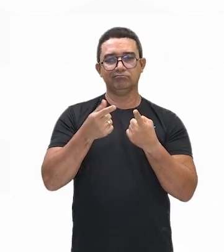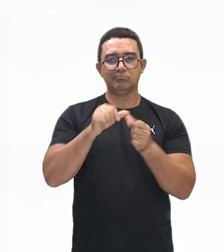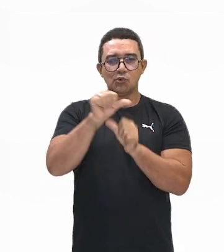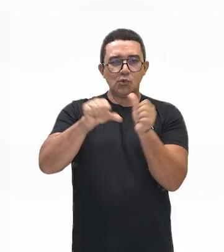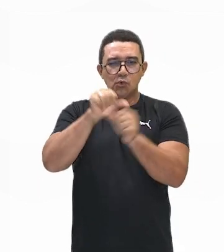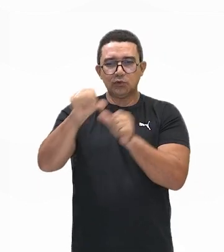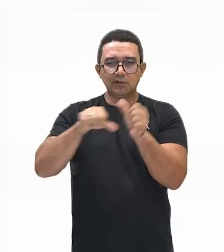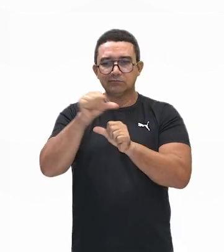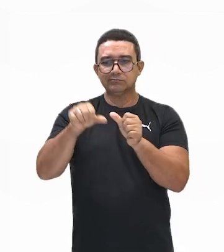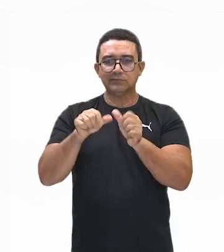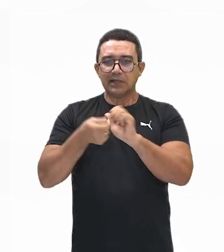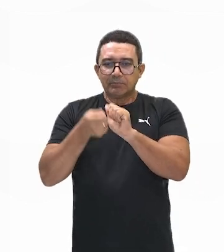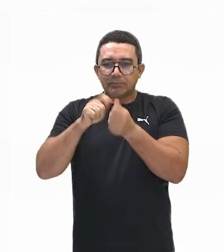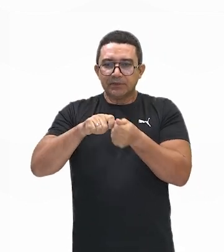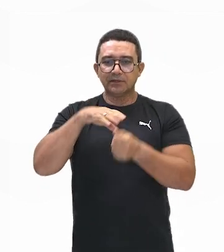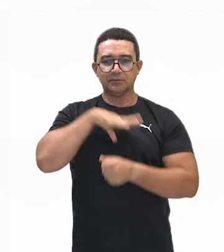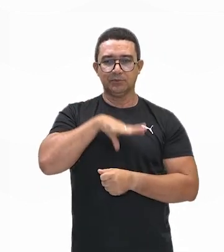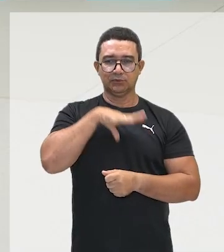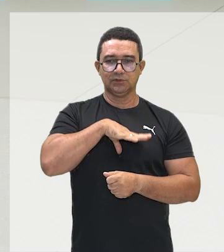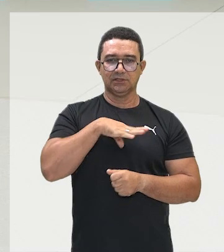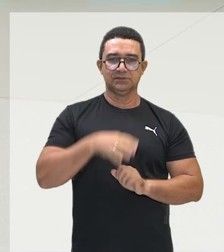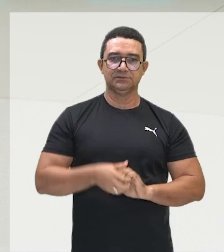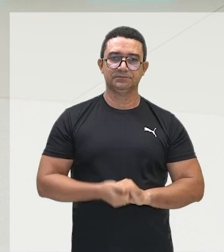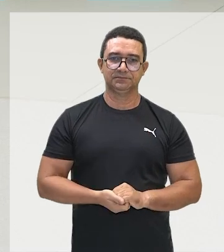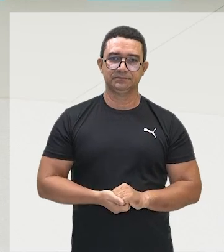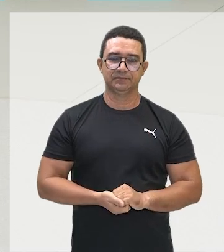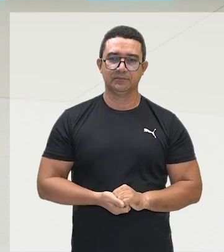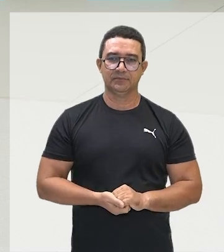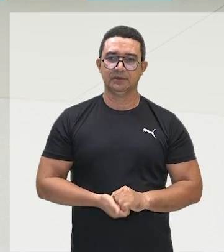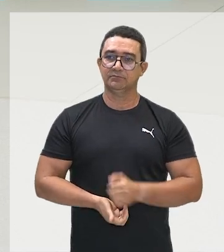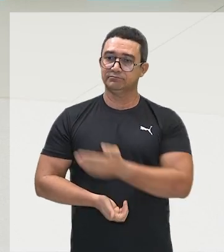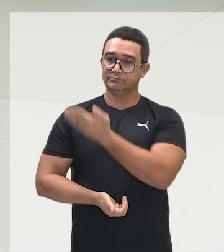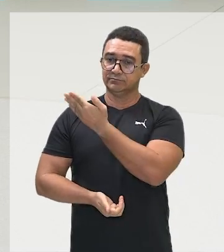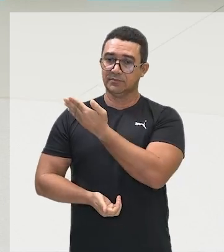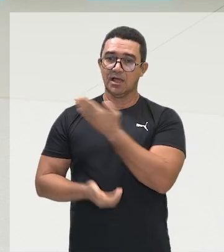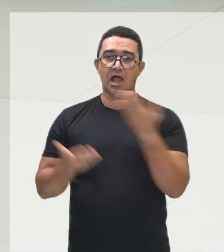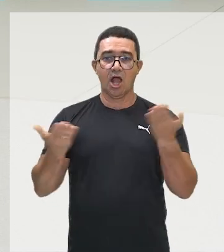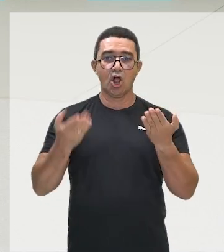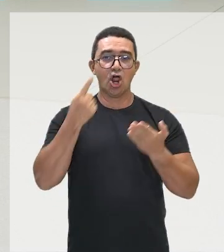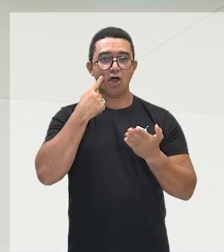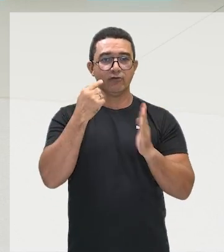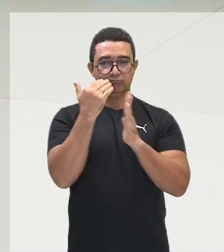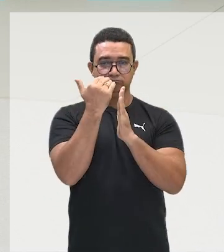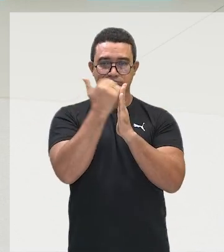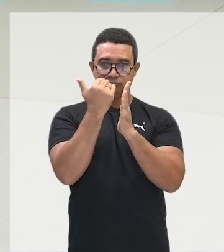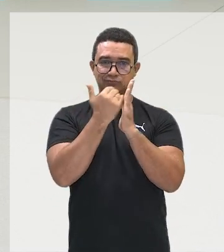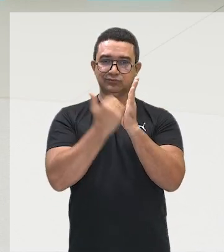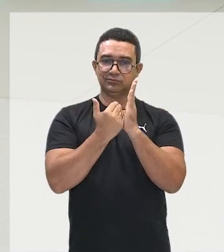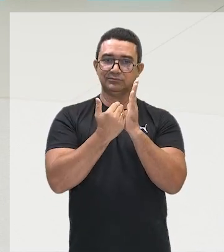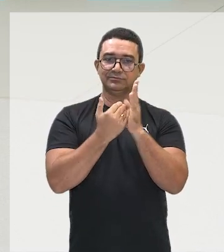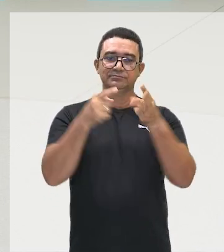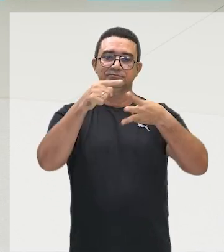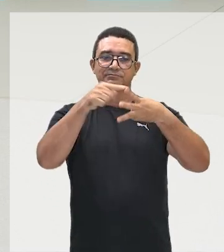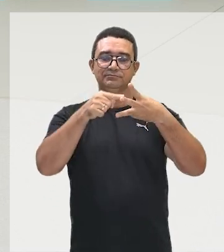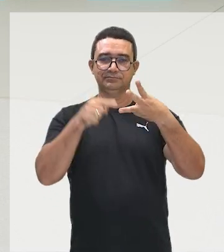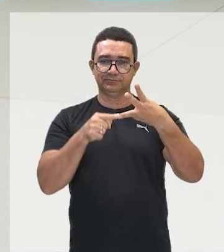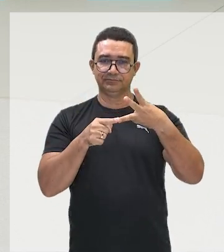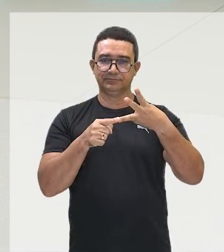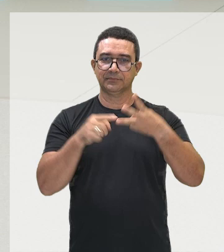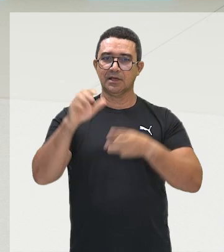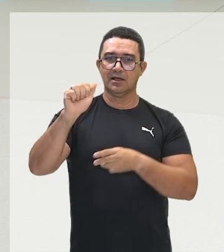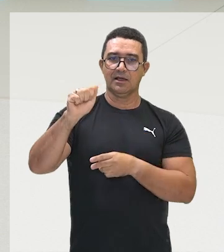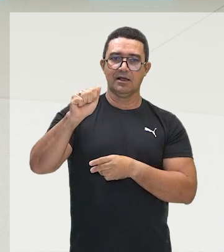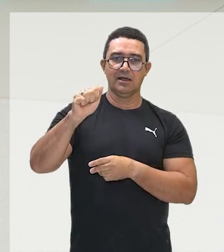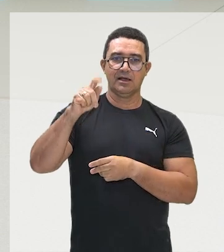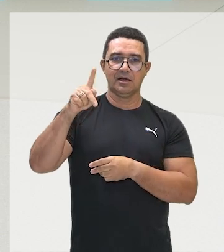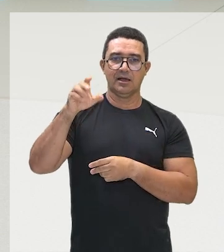a língua portuguesa. Agora, gente, nós vamos ver um pouquinho sobre o apóstrofo, contracted forms e genitive case. O